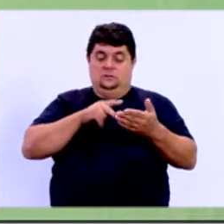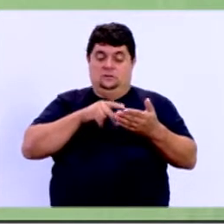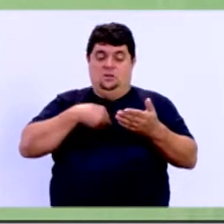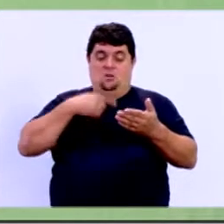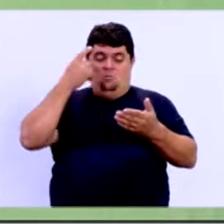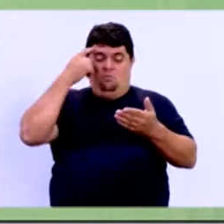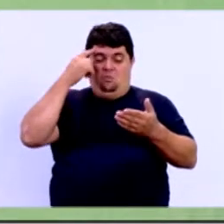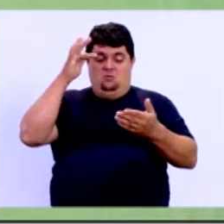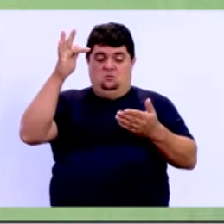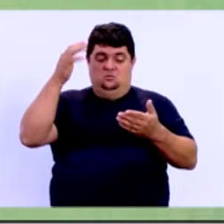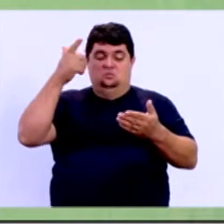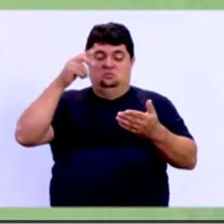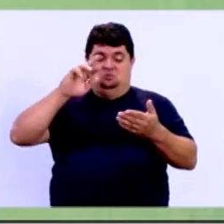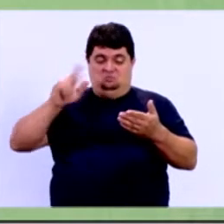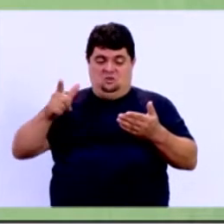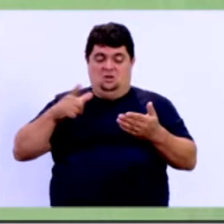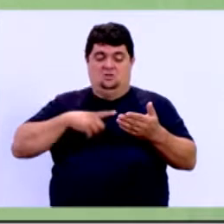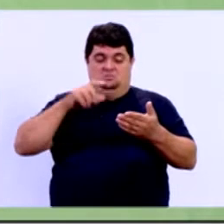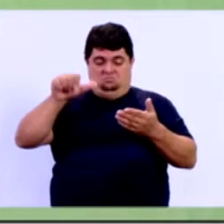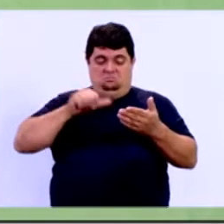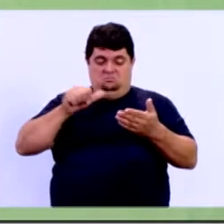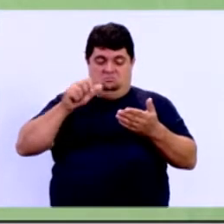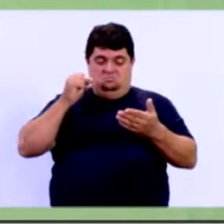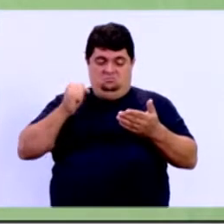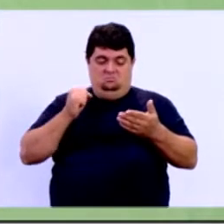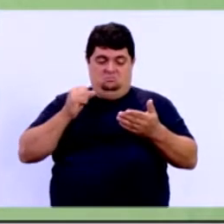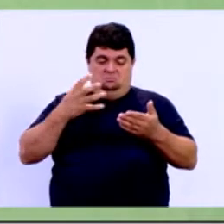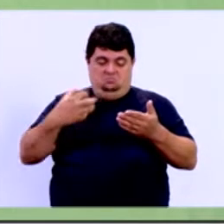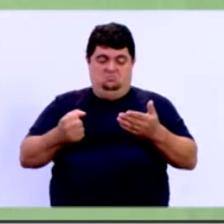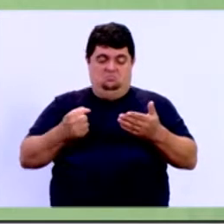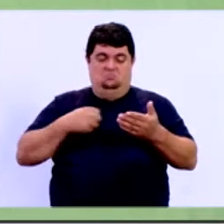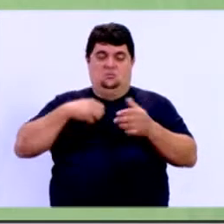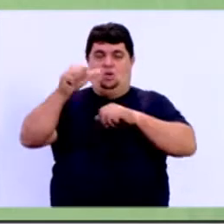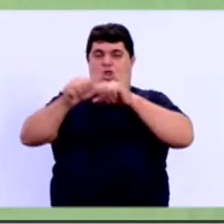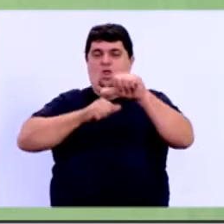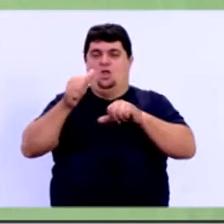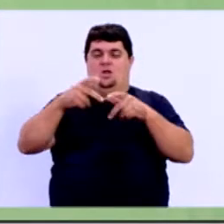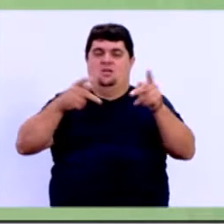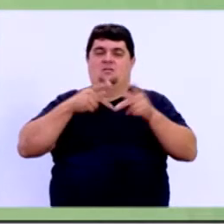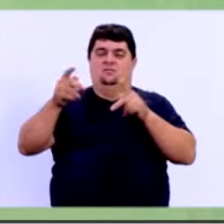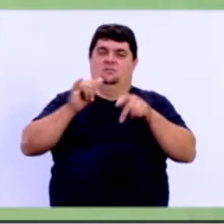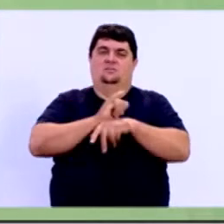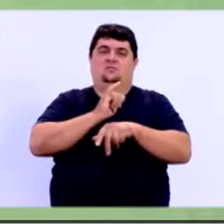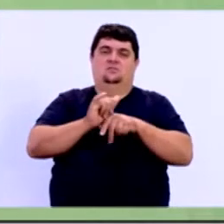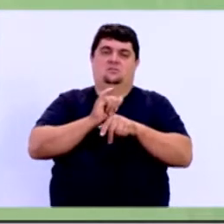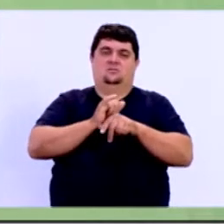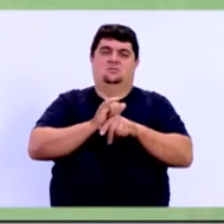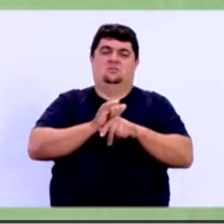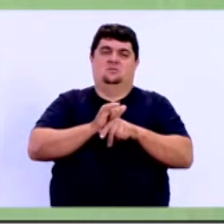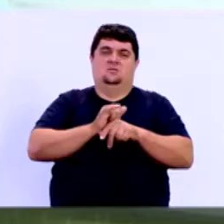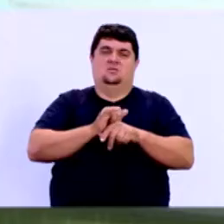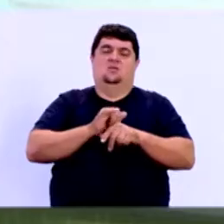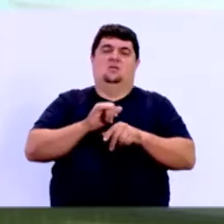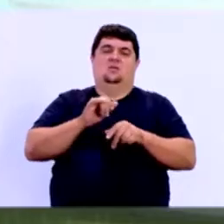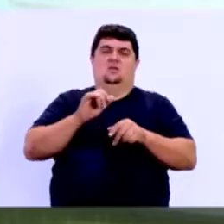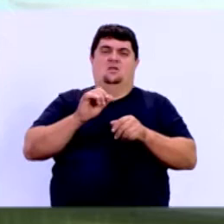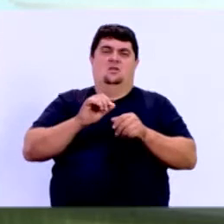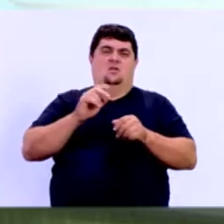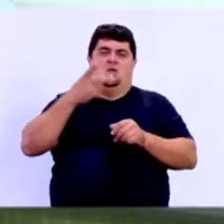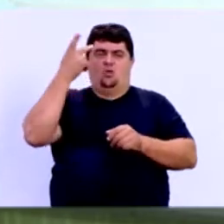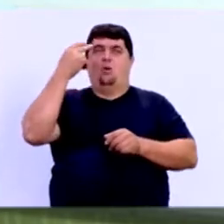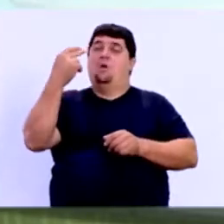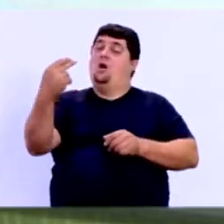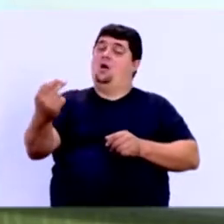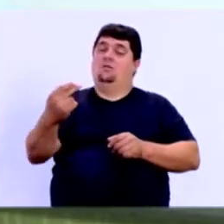né, de uma empresa. Então, essas correções são normais, caro aluno. Não pense você que corrigir um planejamento foi